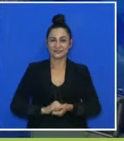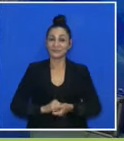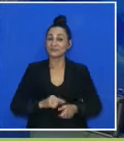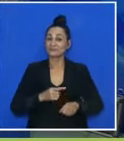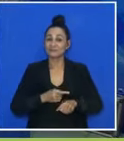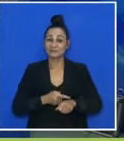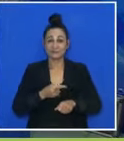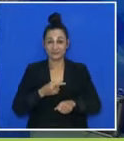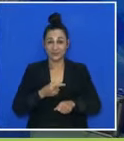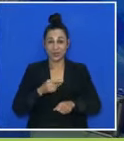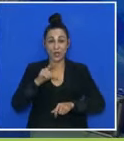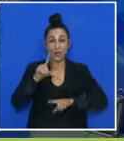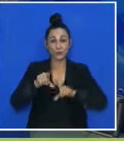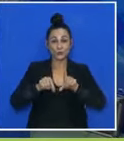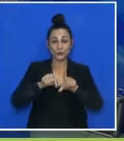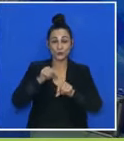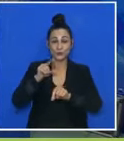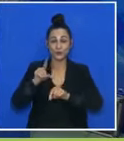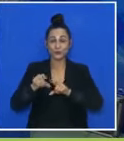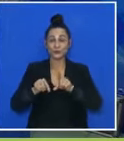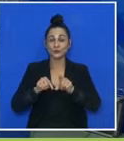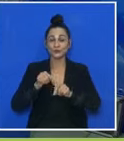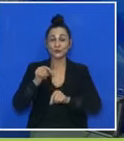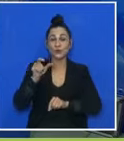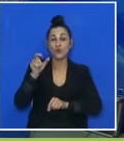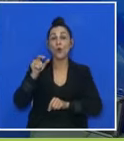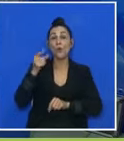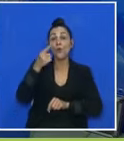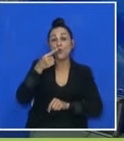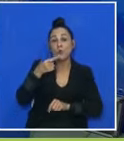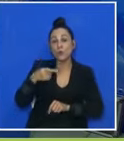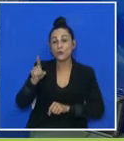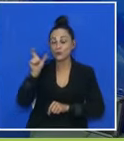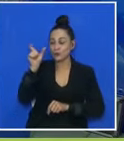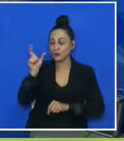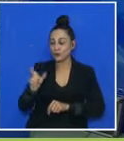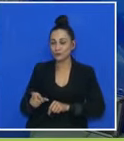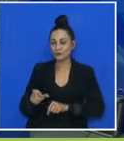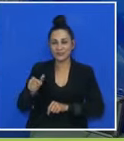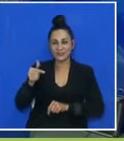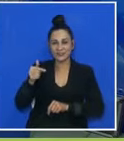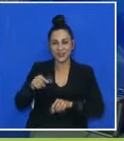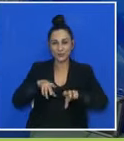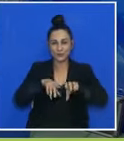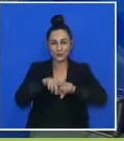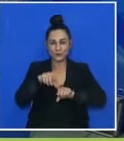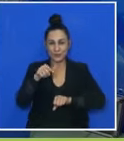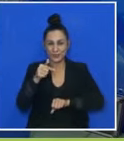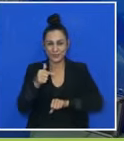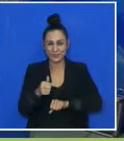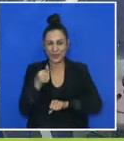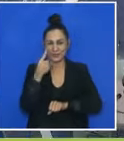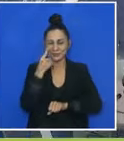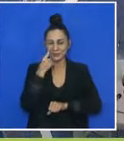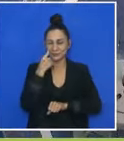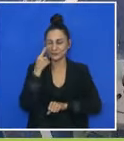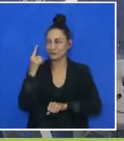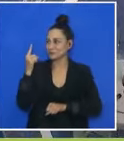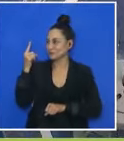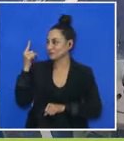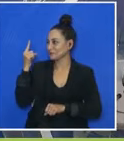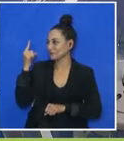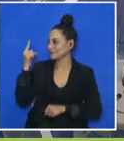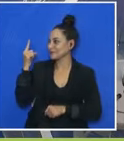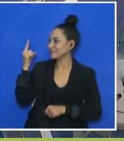E chegamos agora ao sorteio da nossa última coluna, coluna 7 do Super 7. Bola